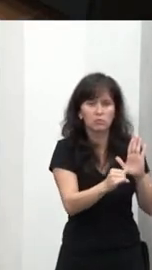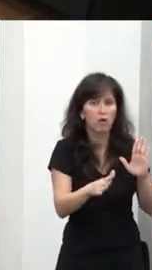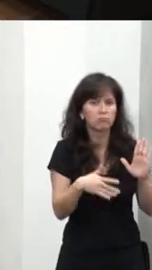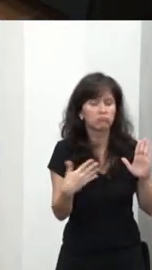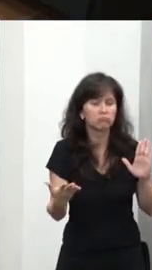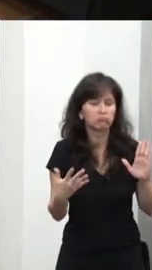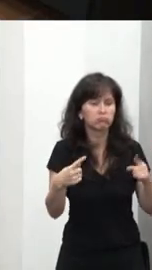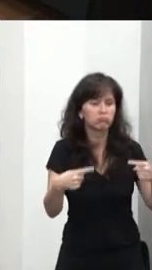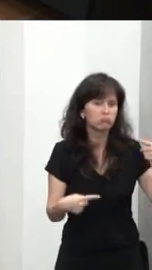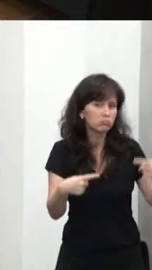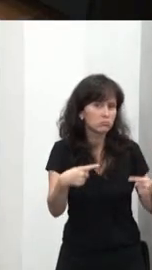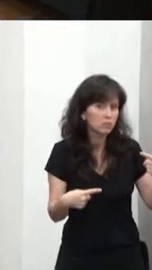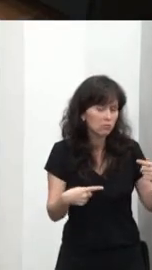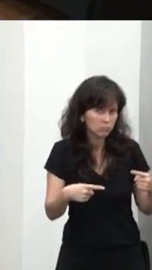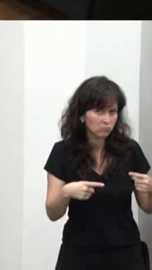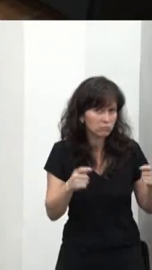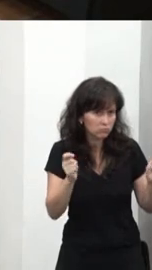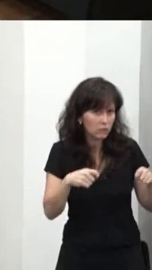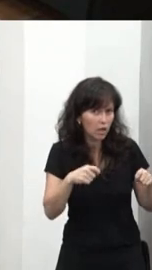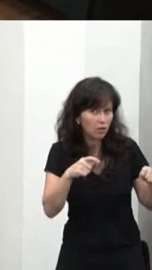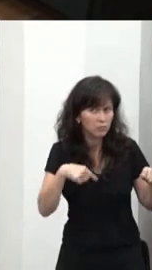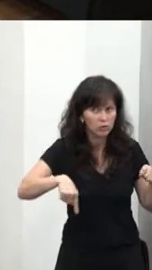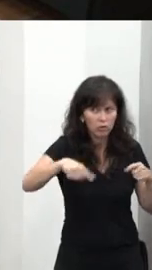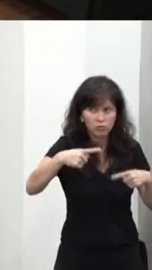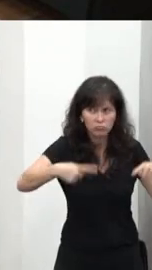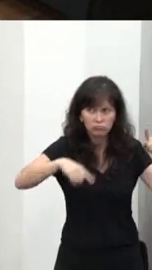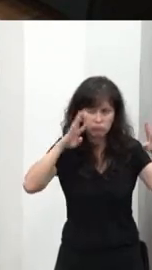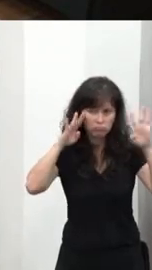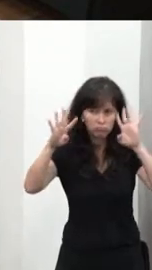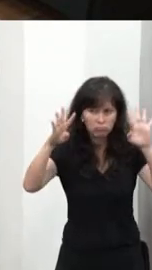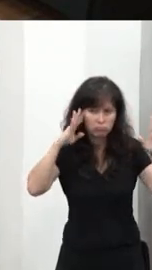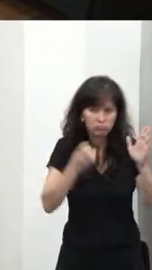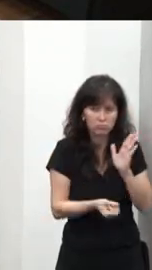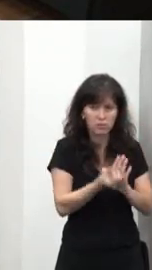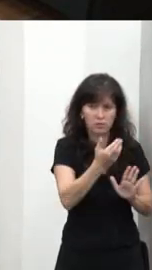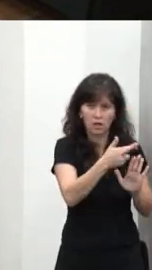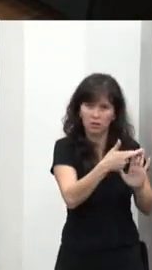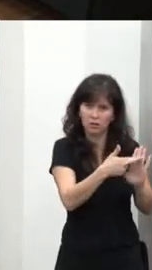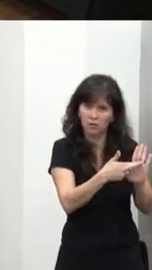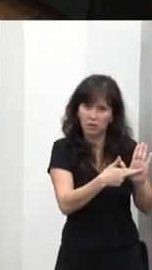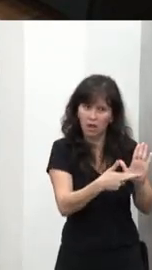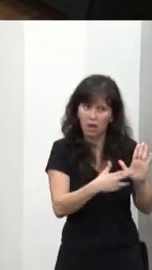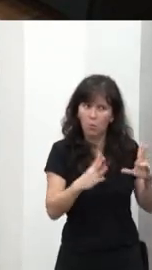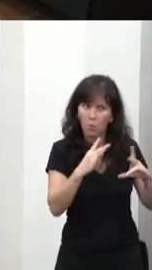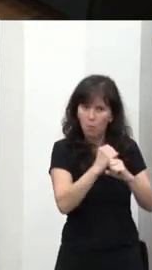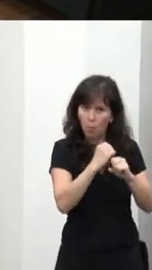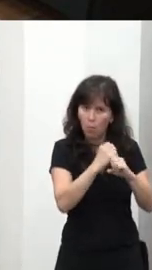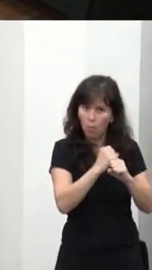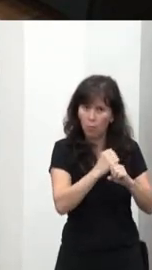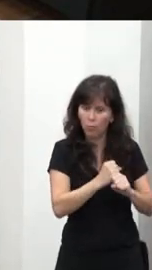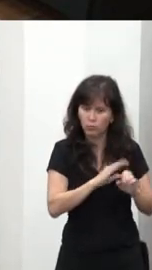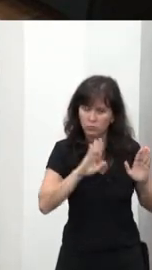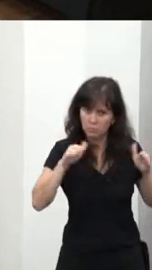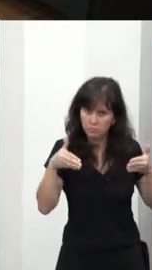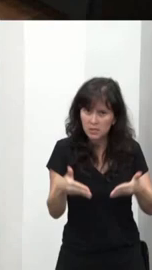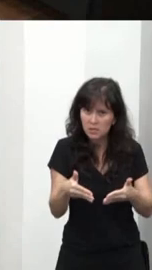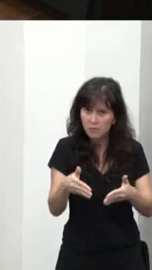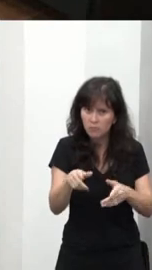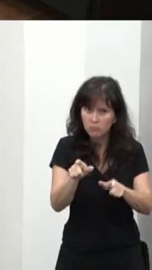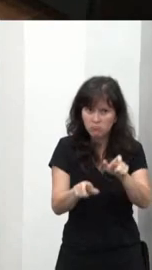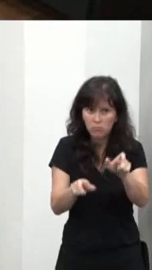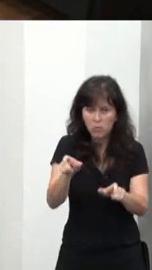o espaço para pensar ainda em estabelecer critérios de pontuação específicos para a populações